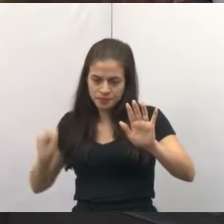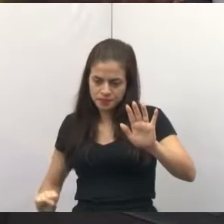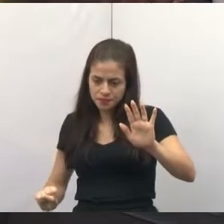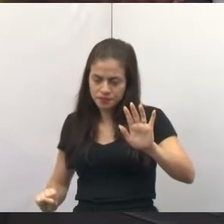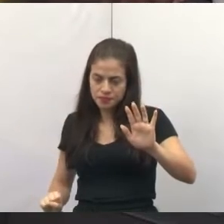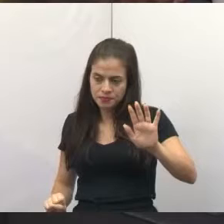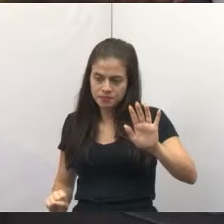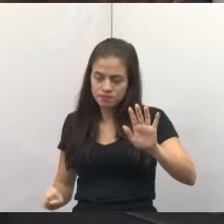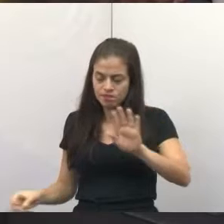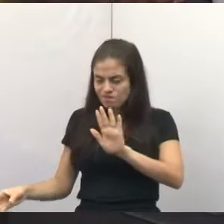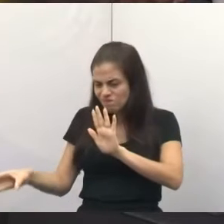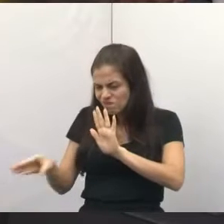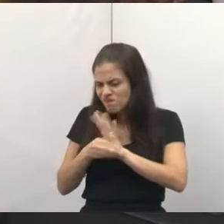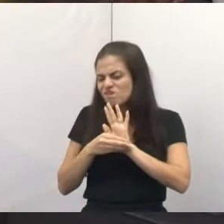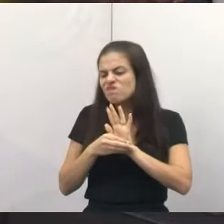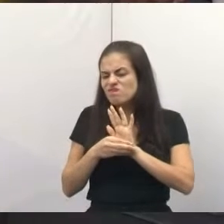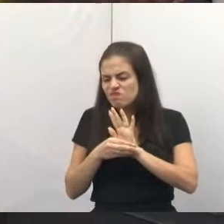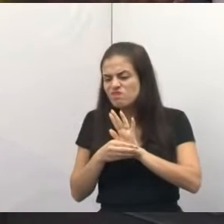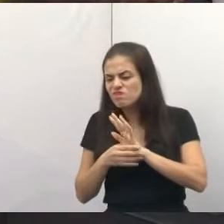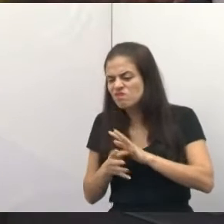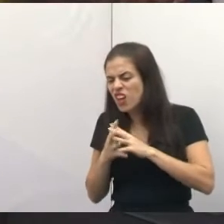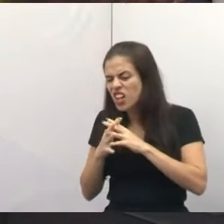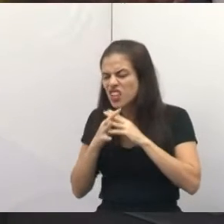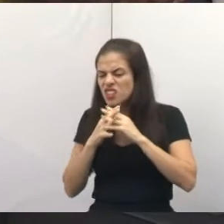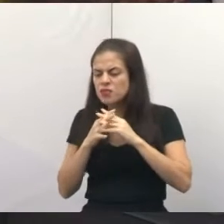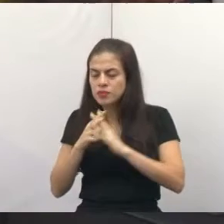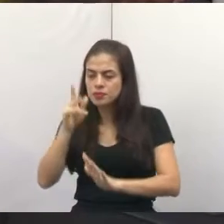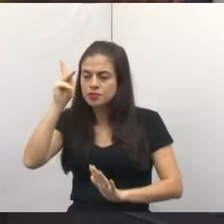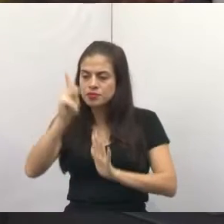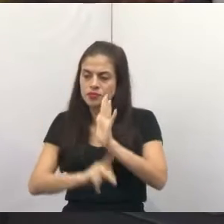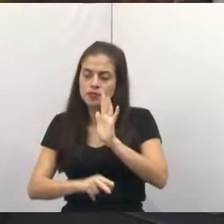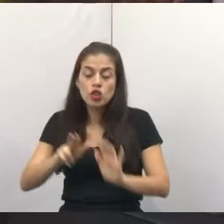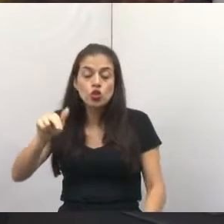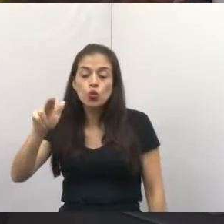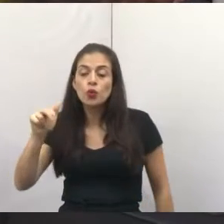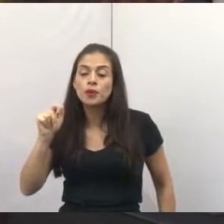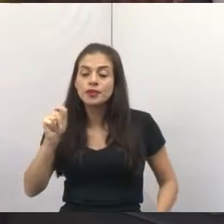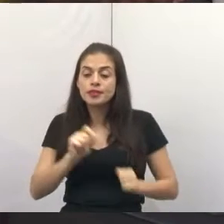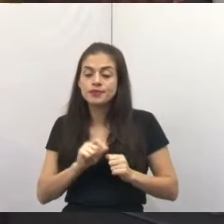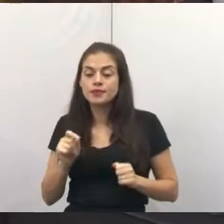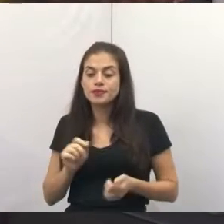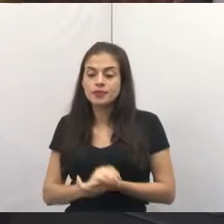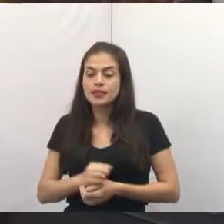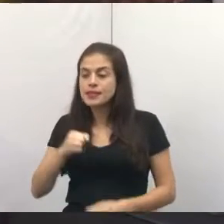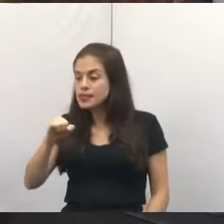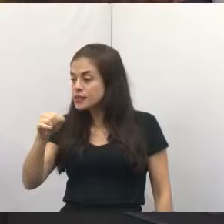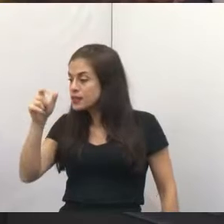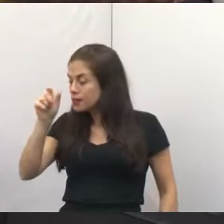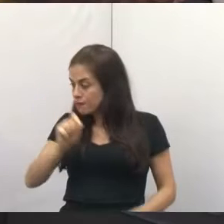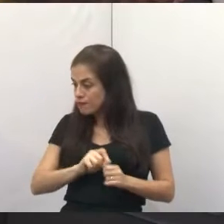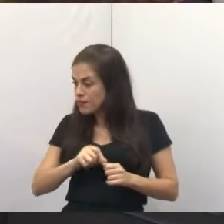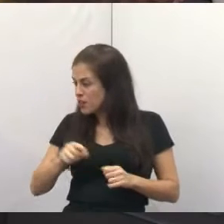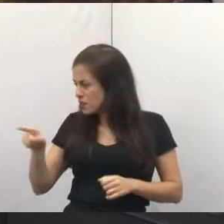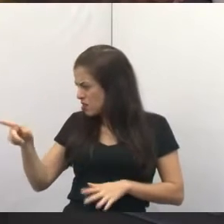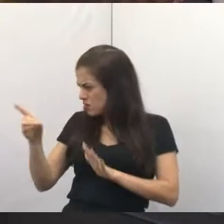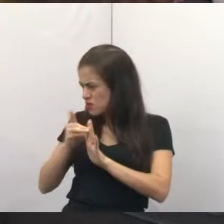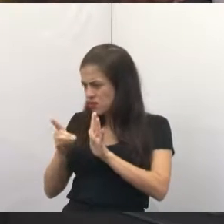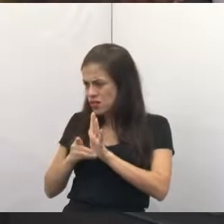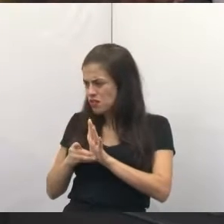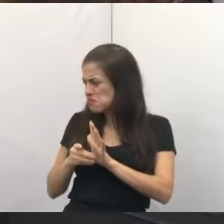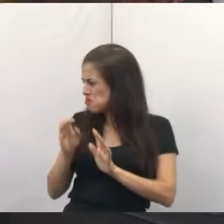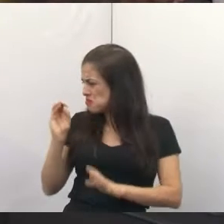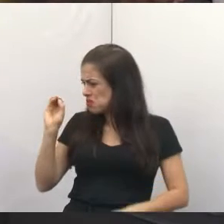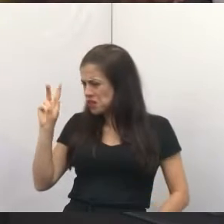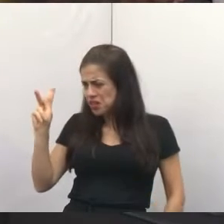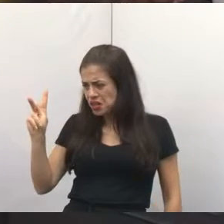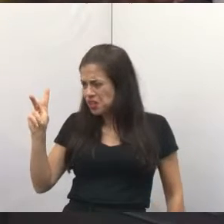para atrapalhar, às vezes, o andamento do projeto. Então, eu nunca fiz isso. Por mim. Se o outro faz, é um direito, ok. Eu não faço